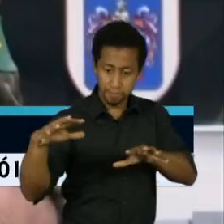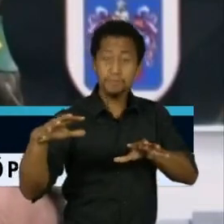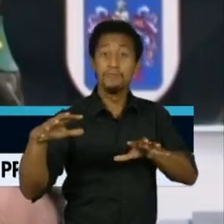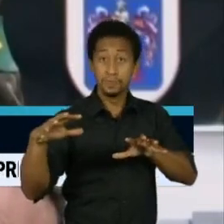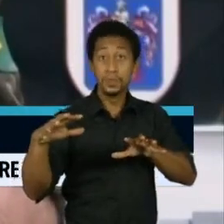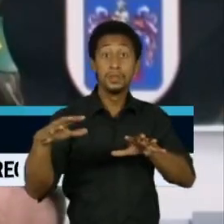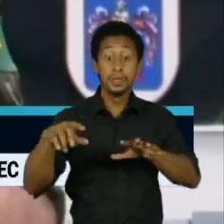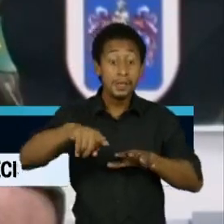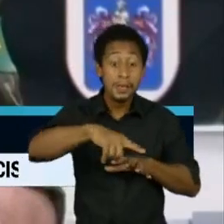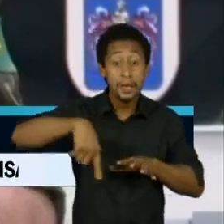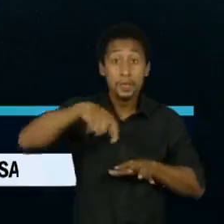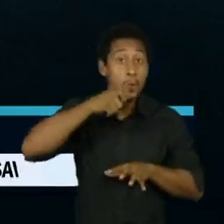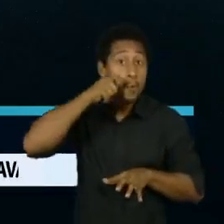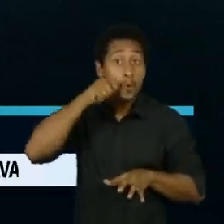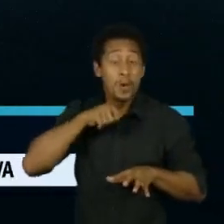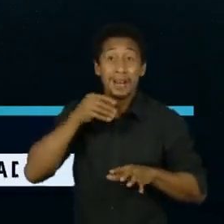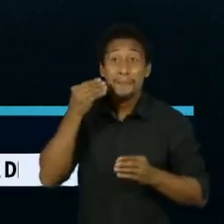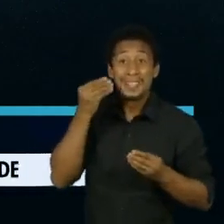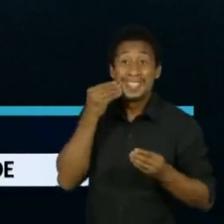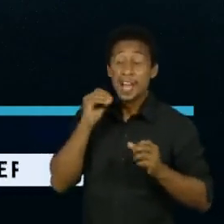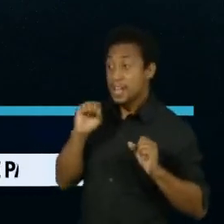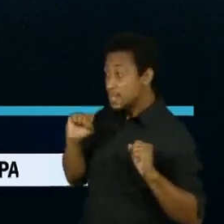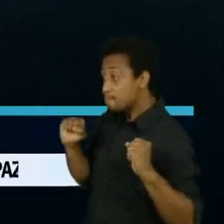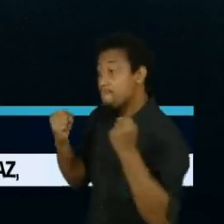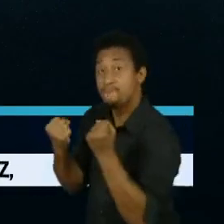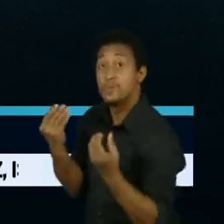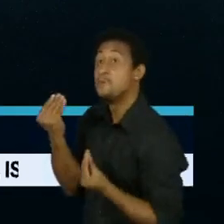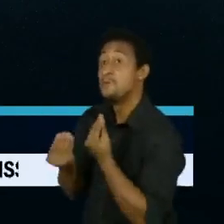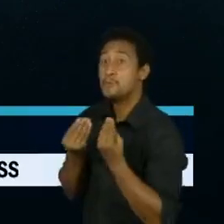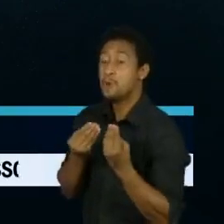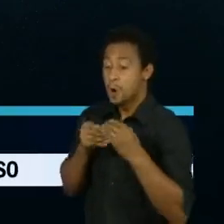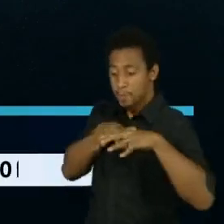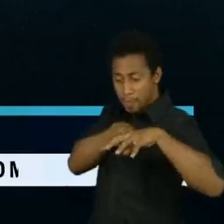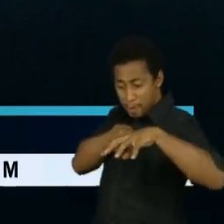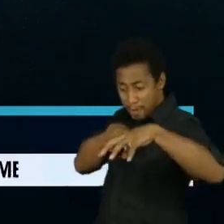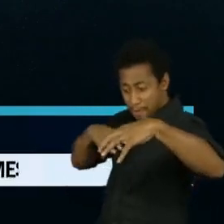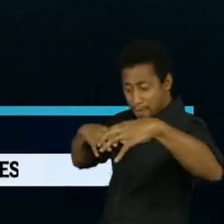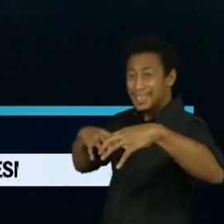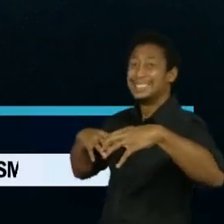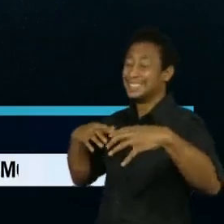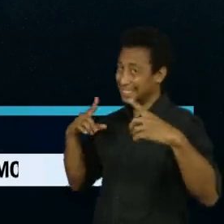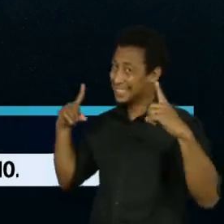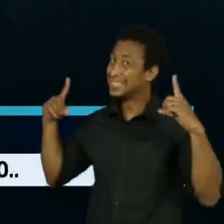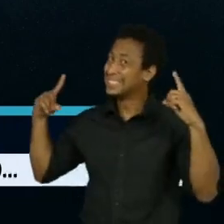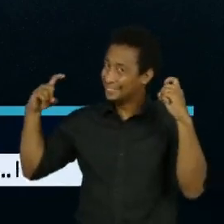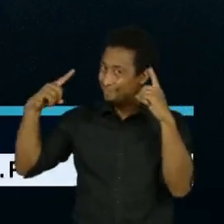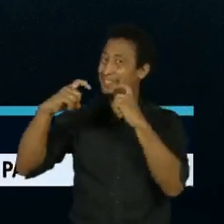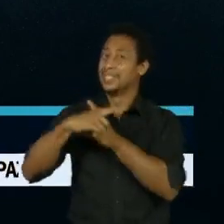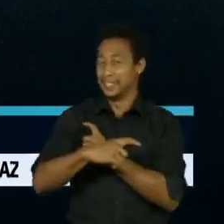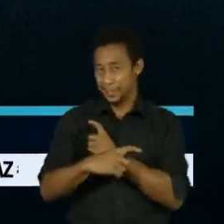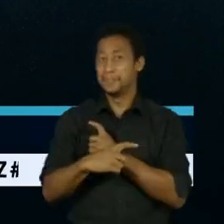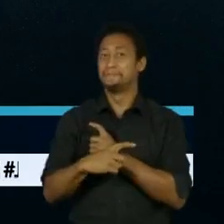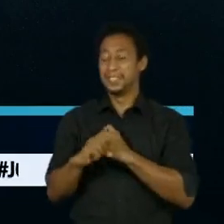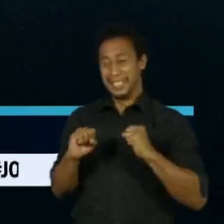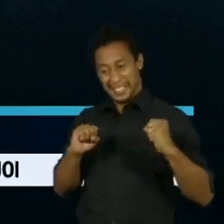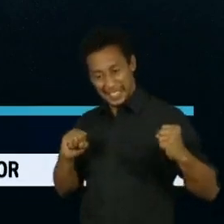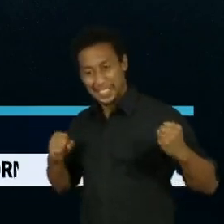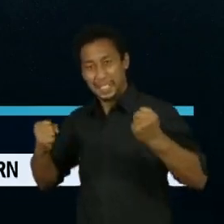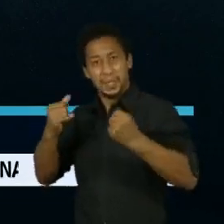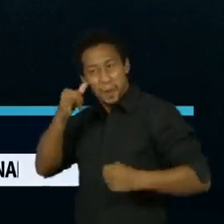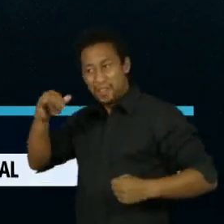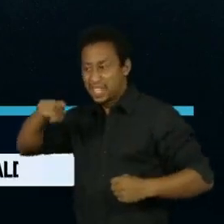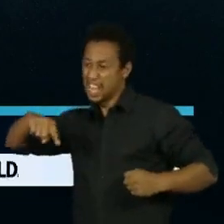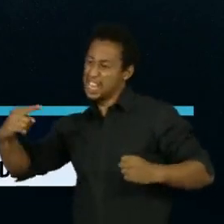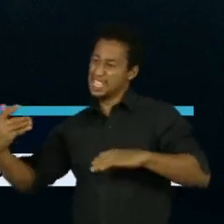ucraniana divida o seu esforço e ela tem uma dificuldade maior em deter esse